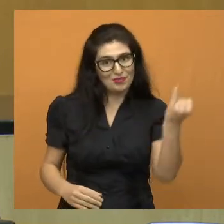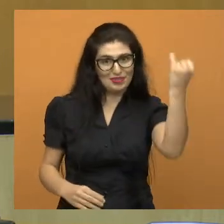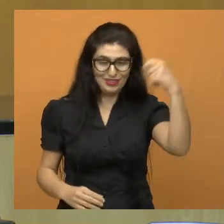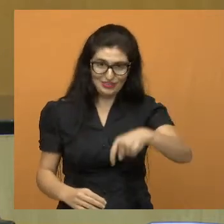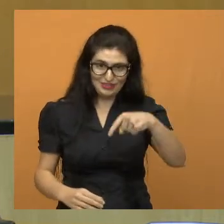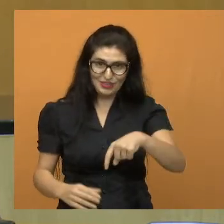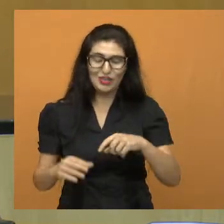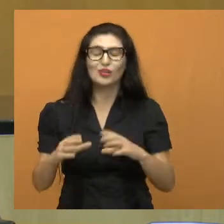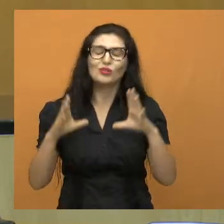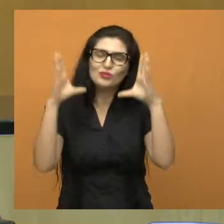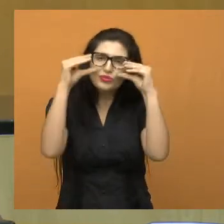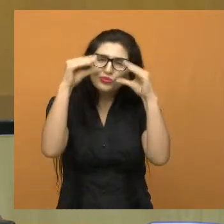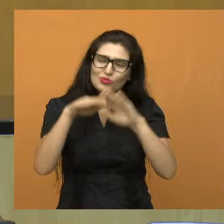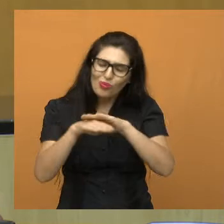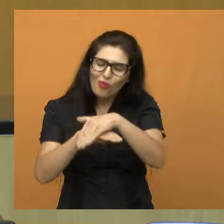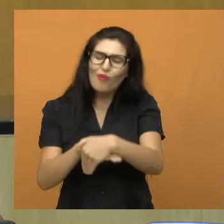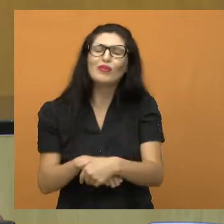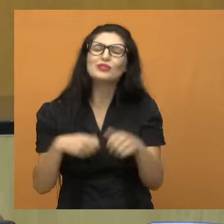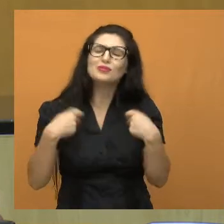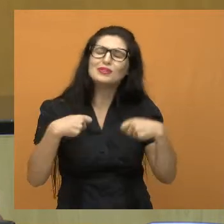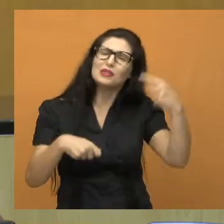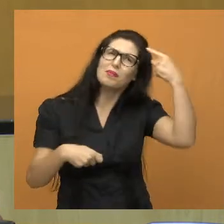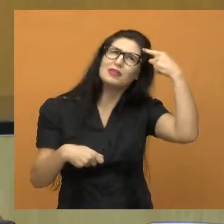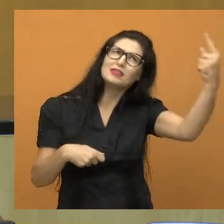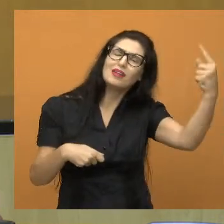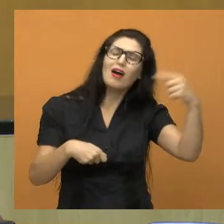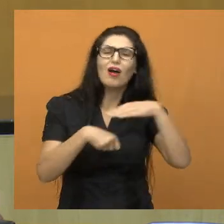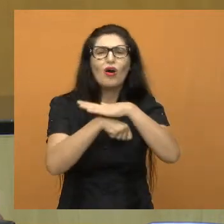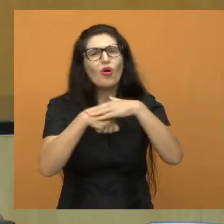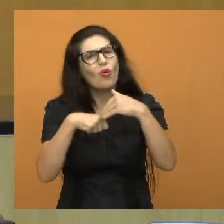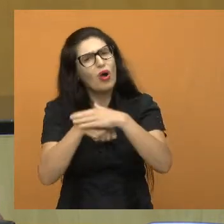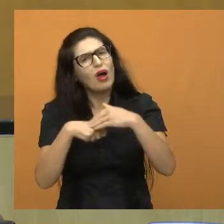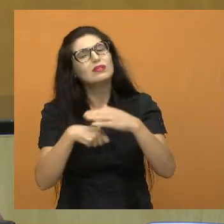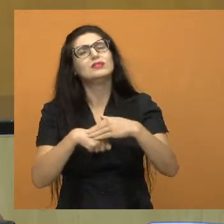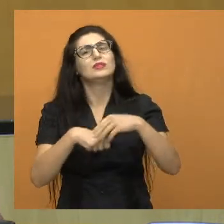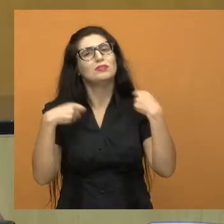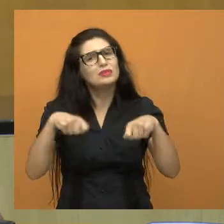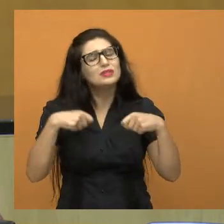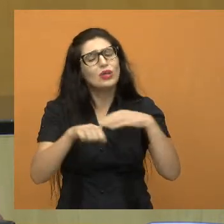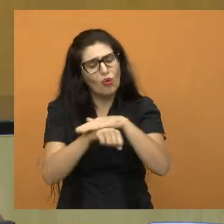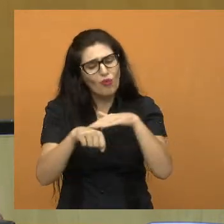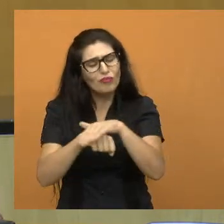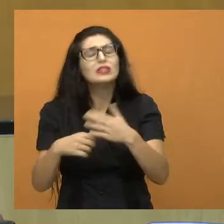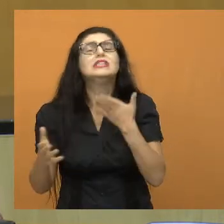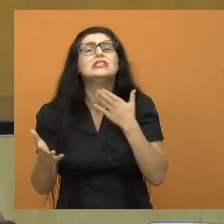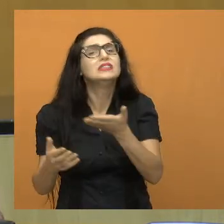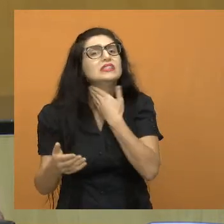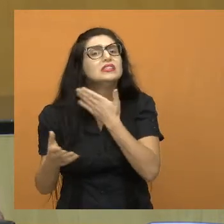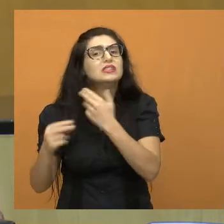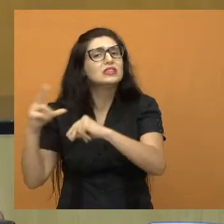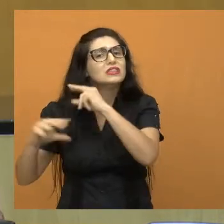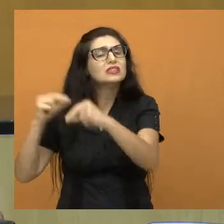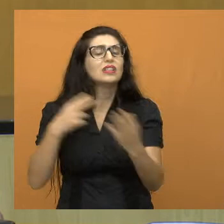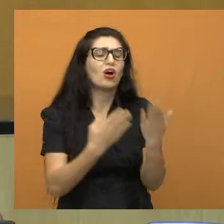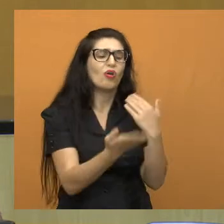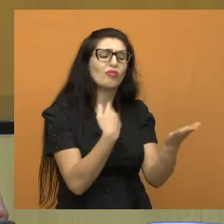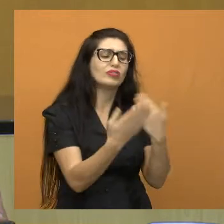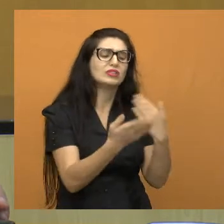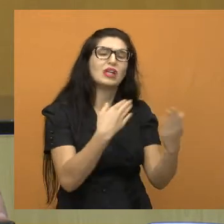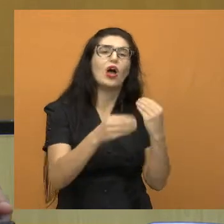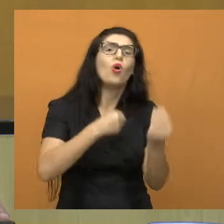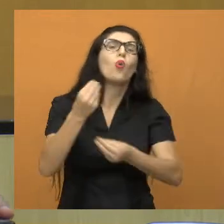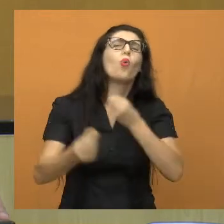gente refletir, conversar um pouquinho sobre o tema da superação da violência e, acima de tudo,